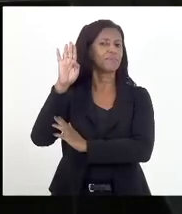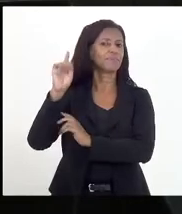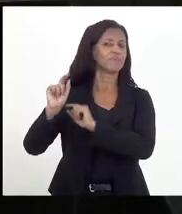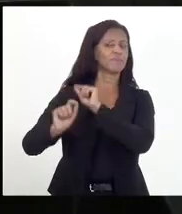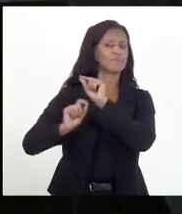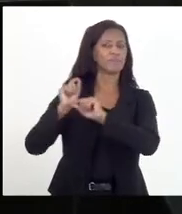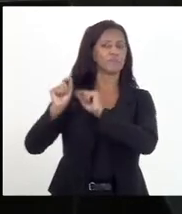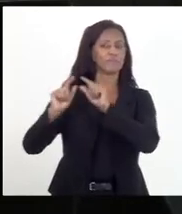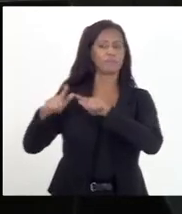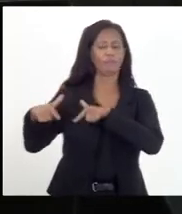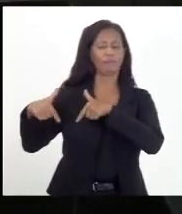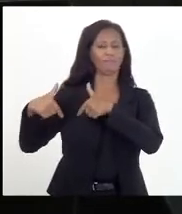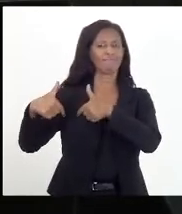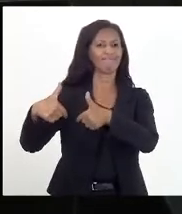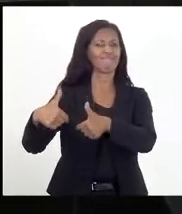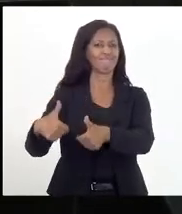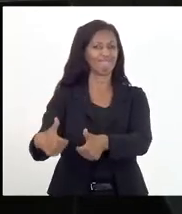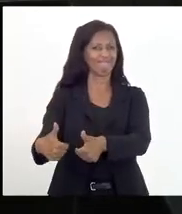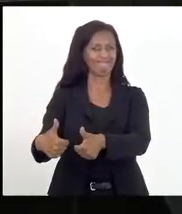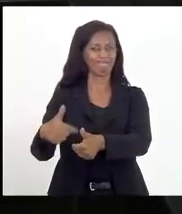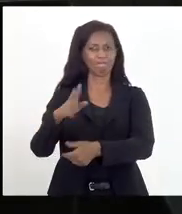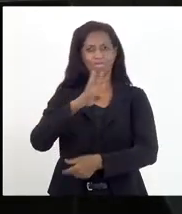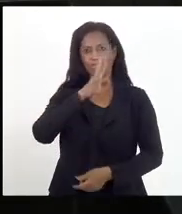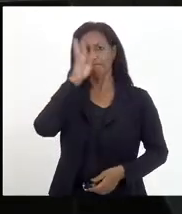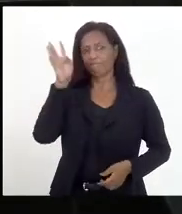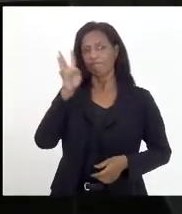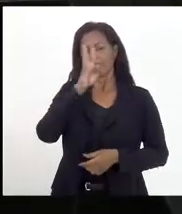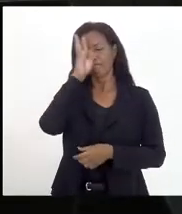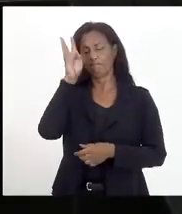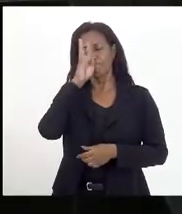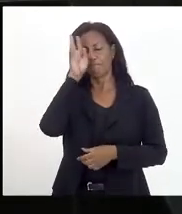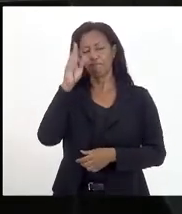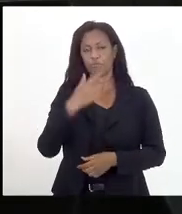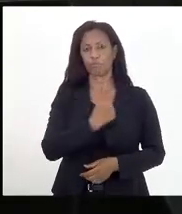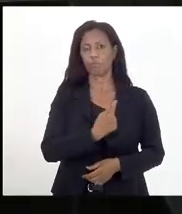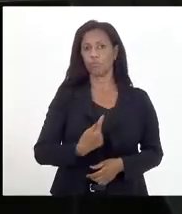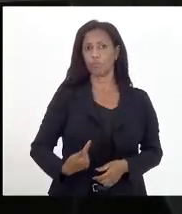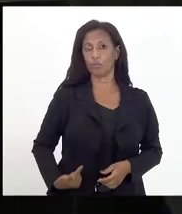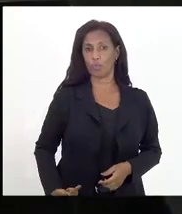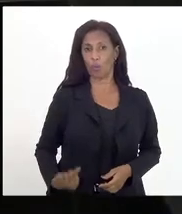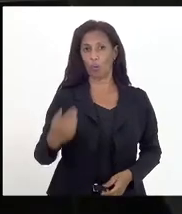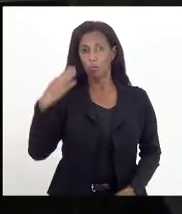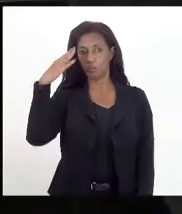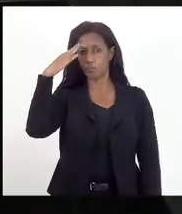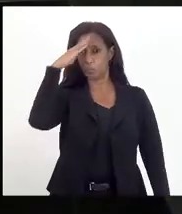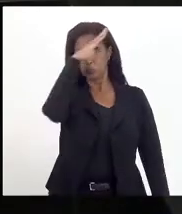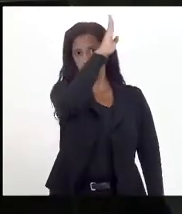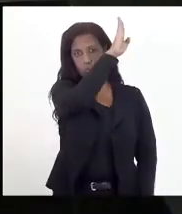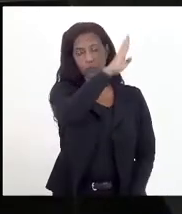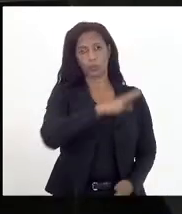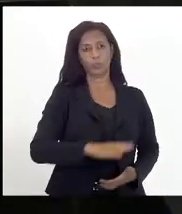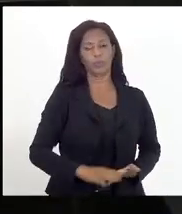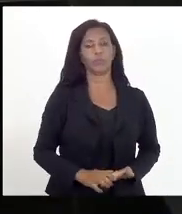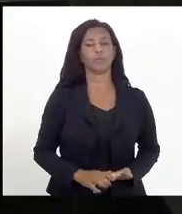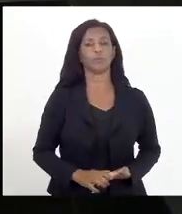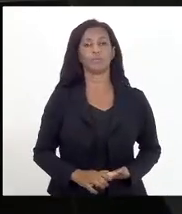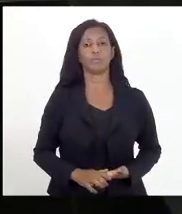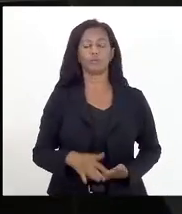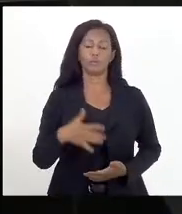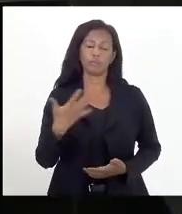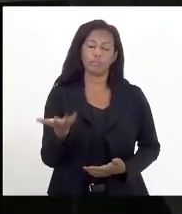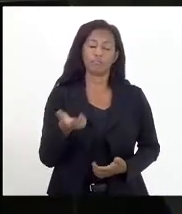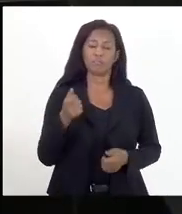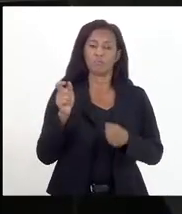ação deletéria e absurda do governo bolsonaro em